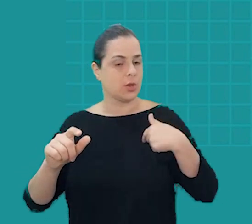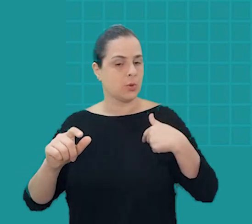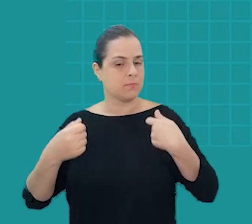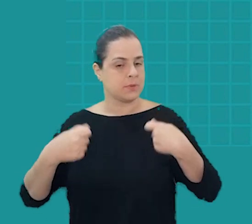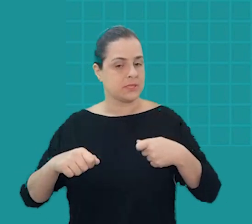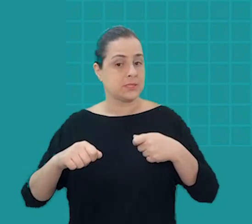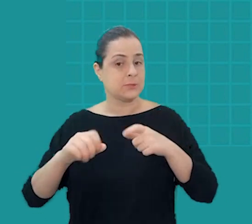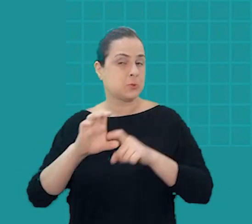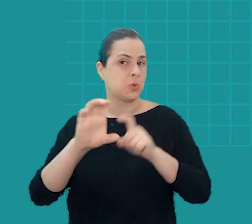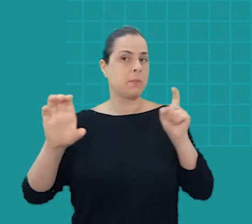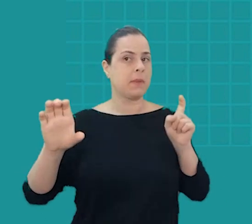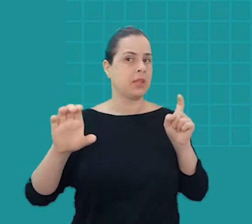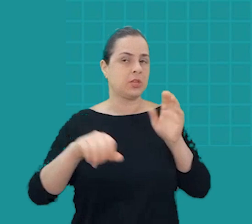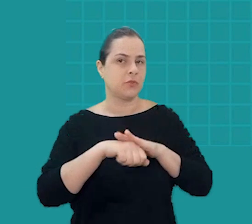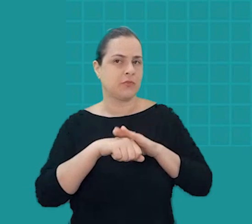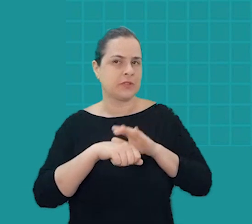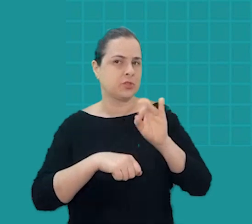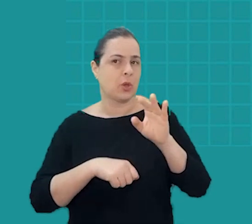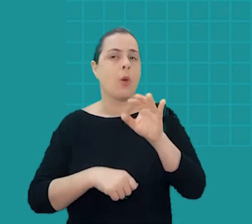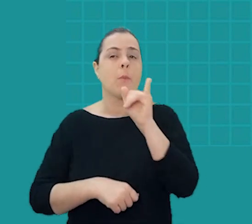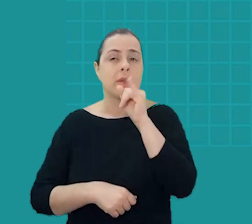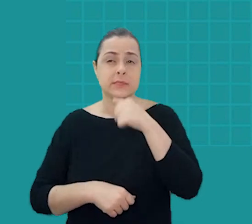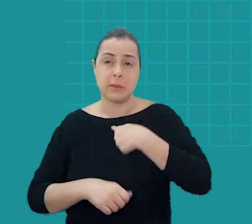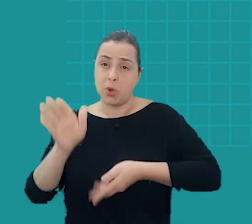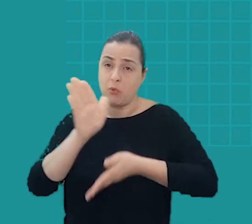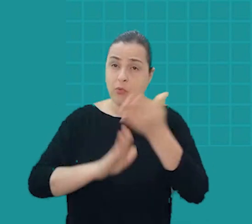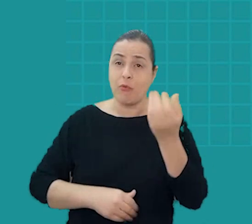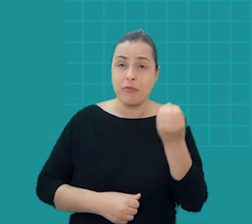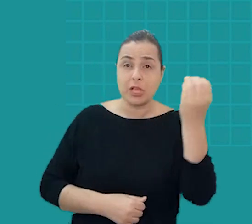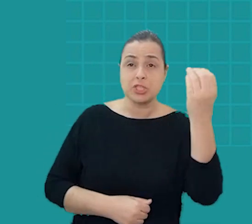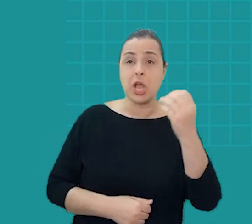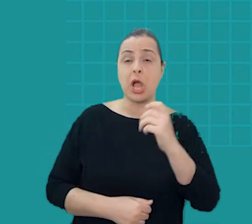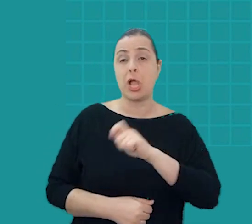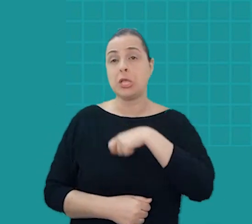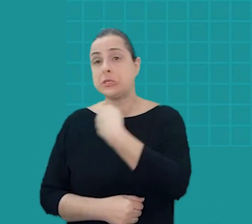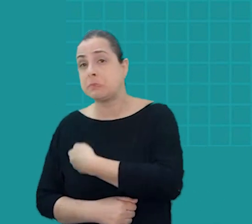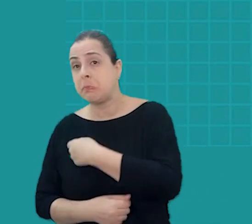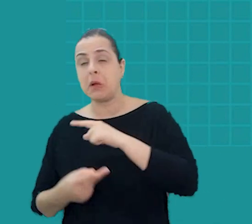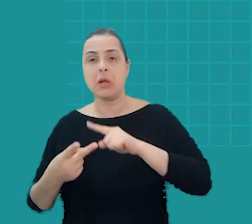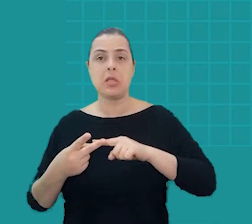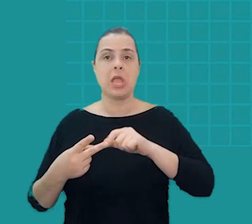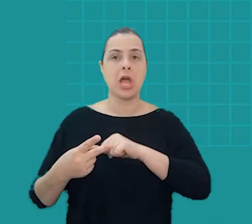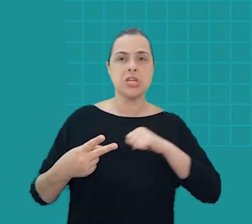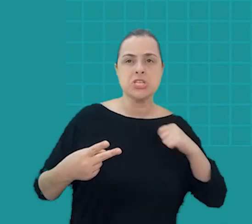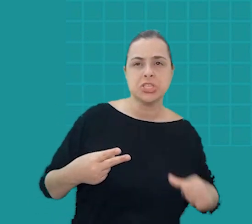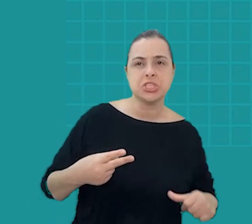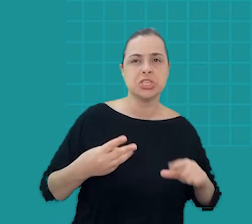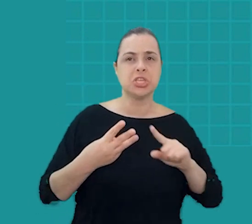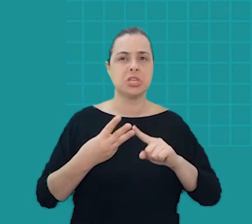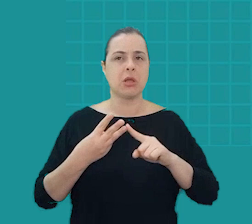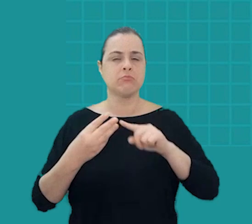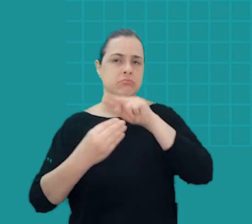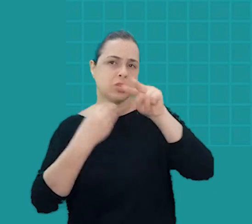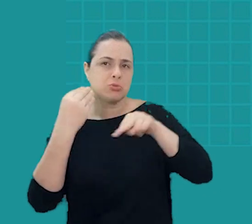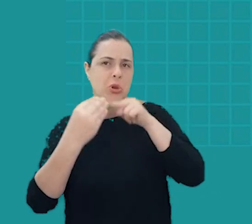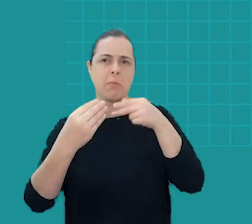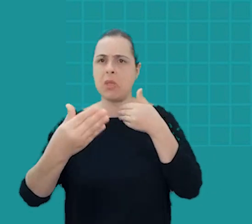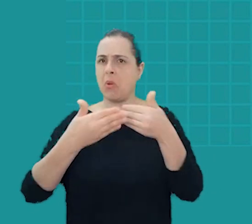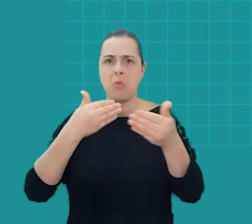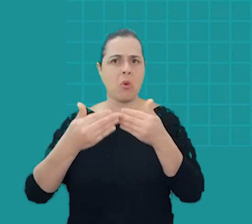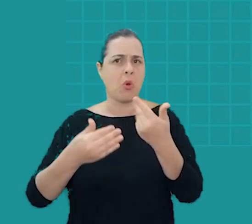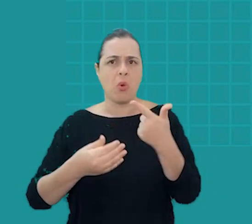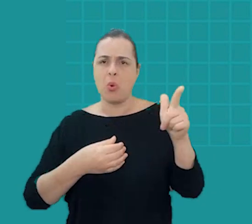para a Espanha, para a China, por exemplo, com a leitura labial ou outras coisas, eu consigo me virar.